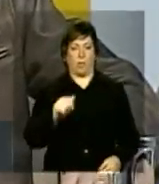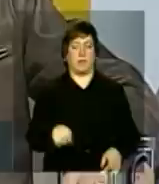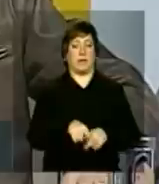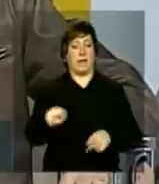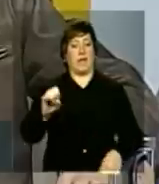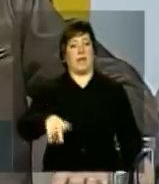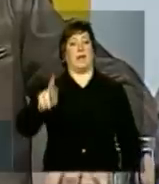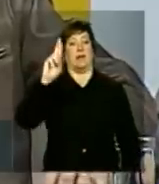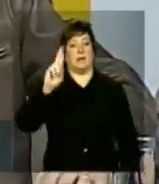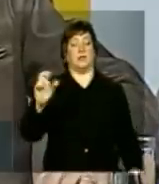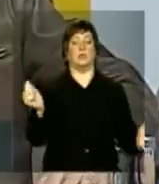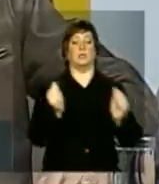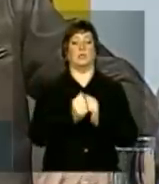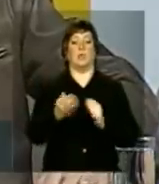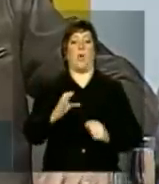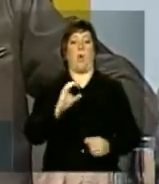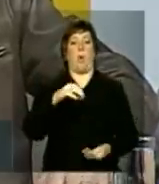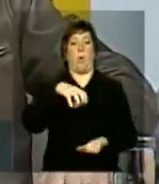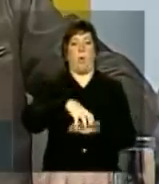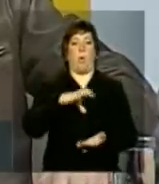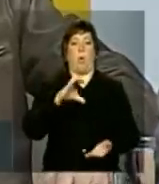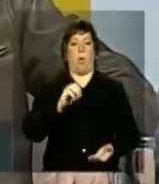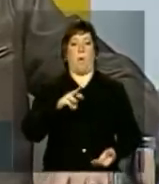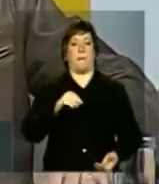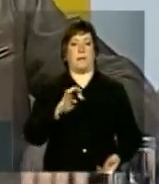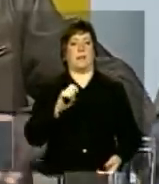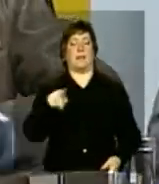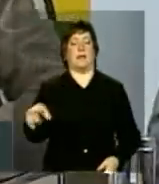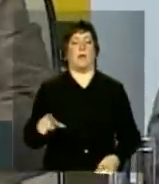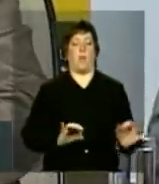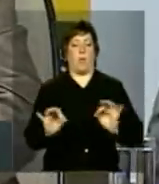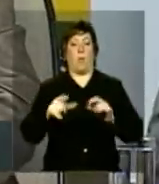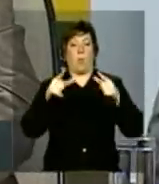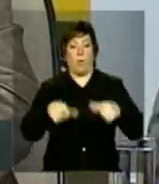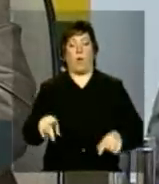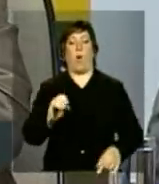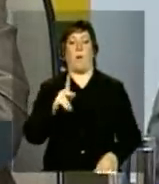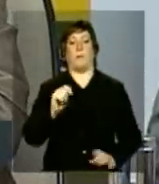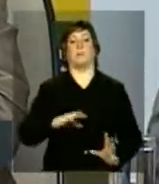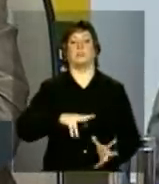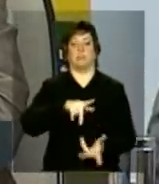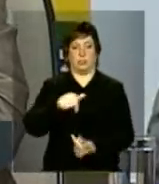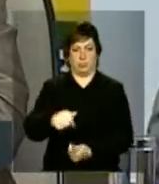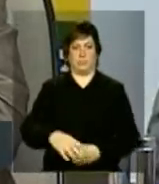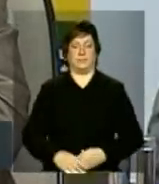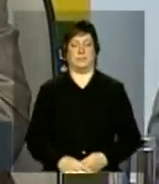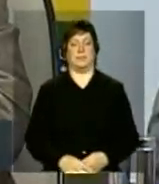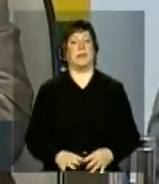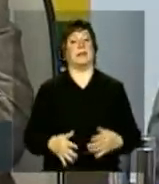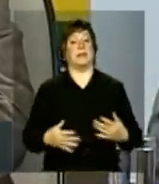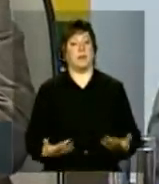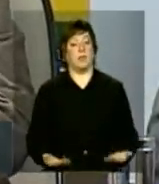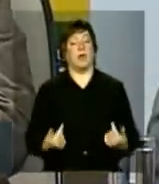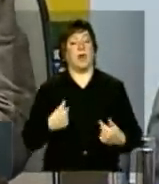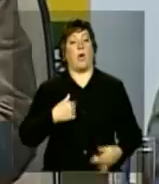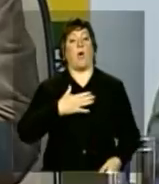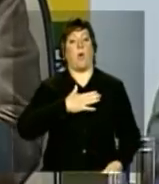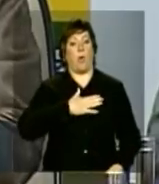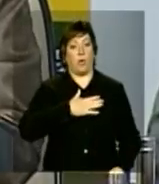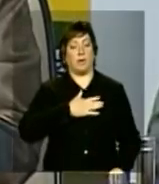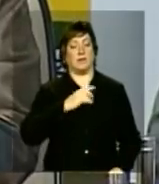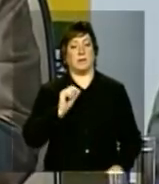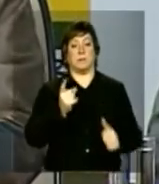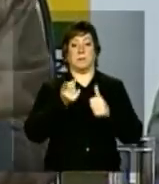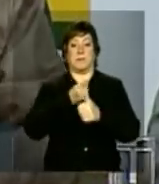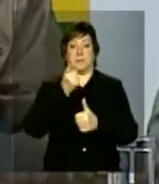representante junto ao comitê organizador local da copa do mundo então eu gostaria